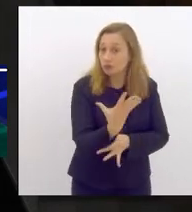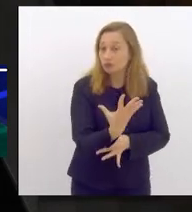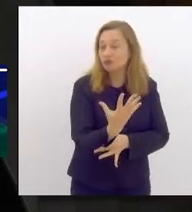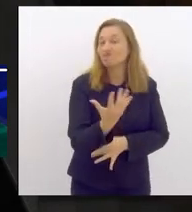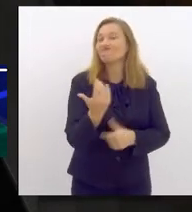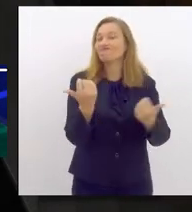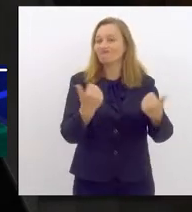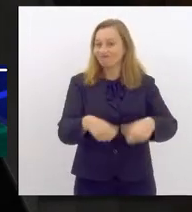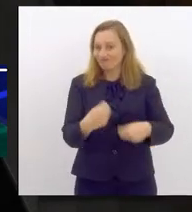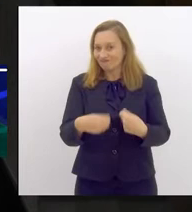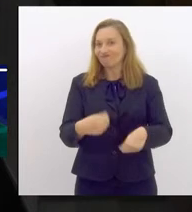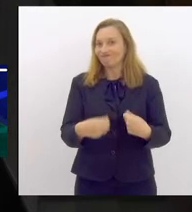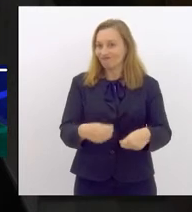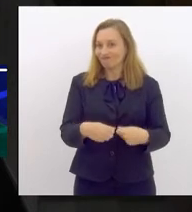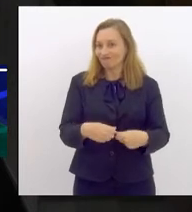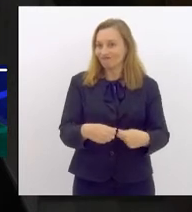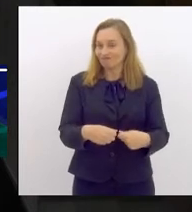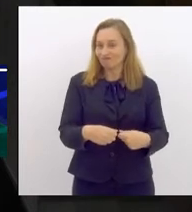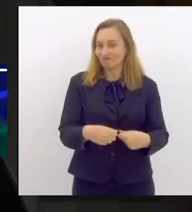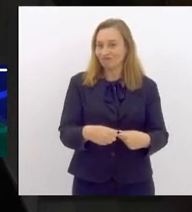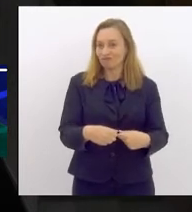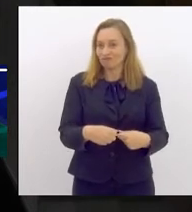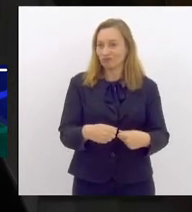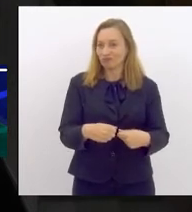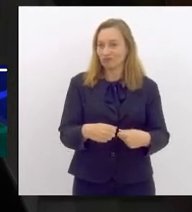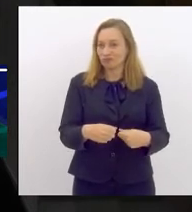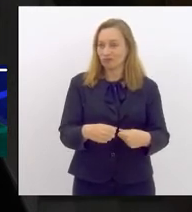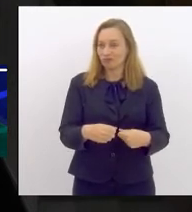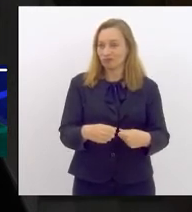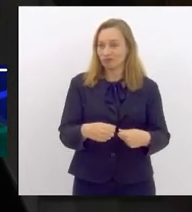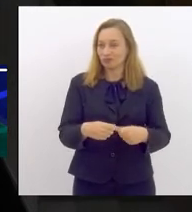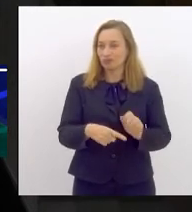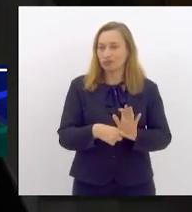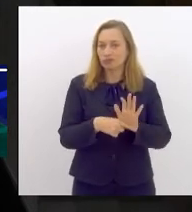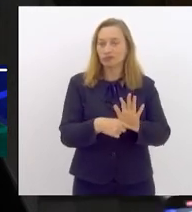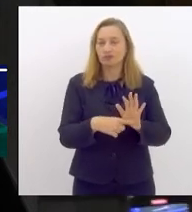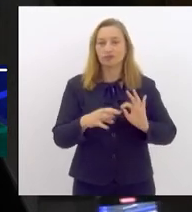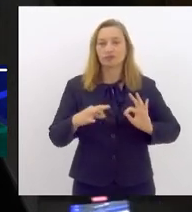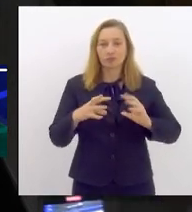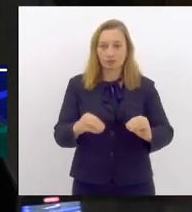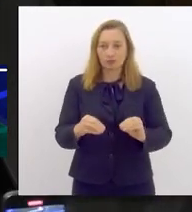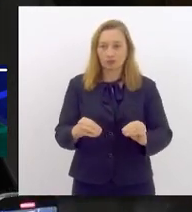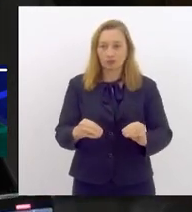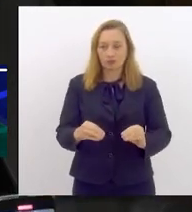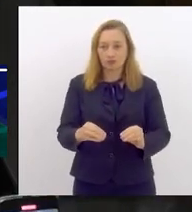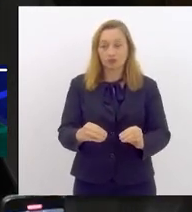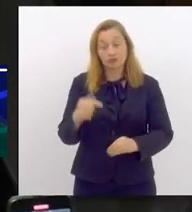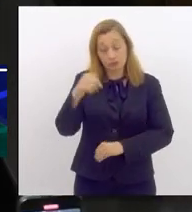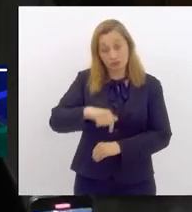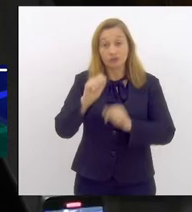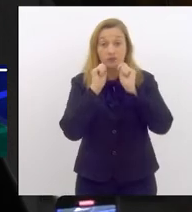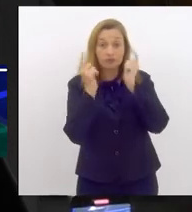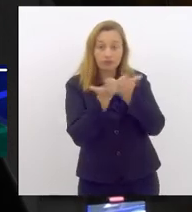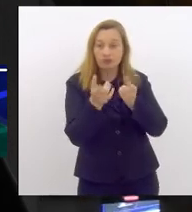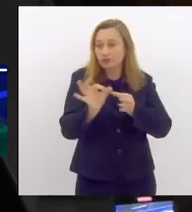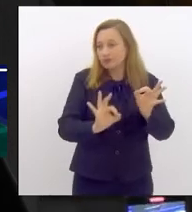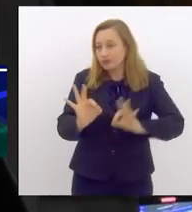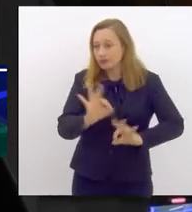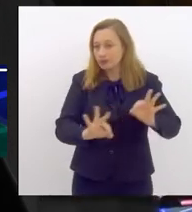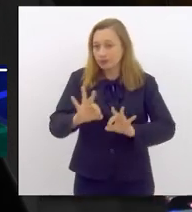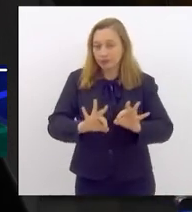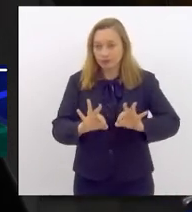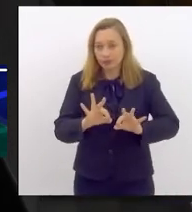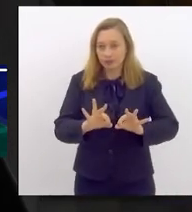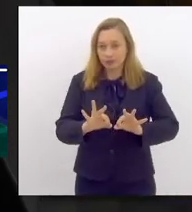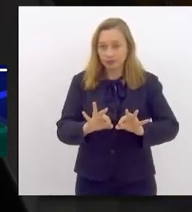necessária para que para que essa demanda seja seja atendida nós estamos aqui na alerj elaboramos essa